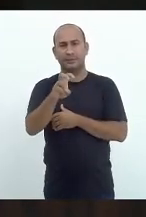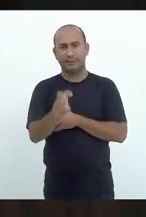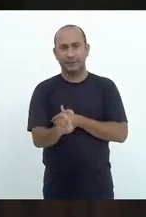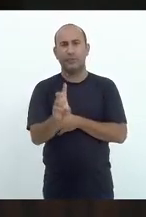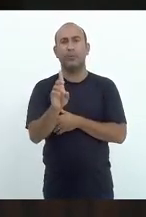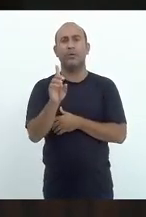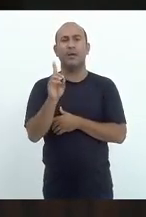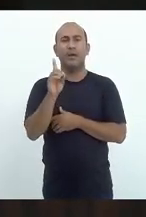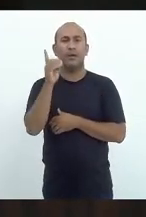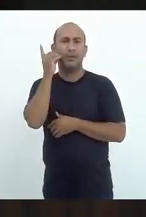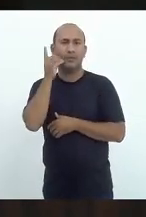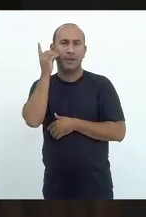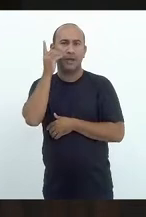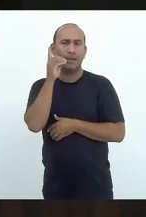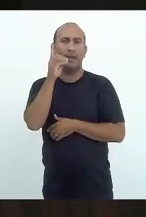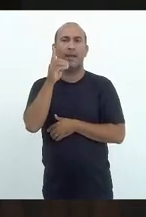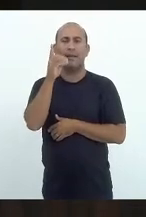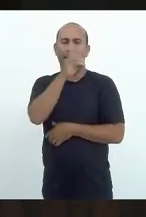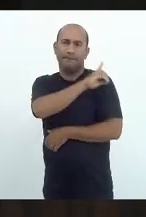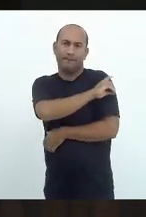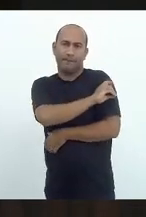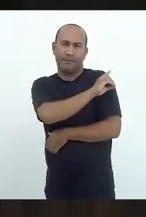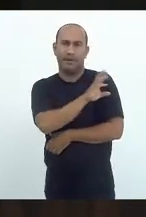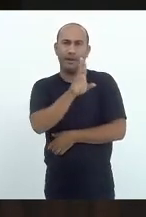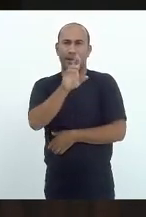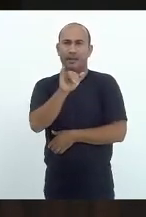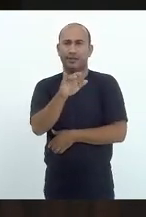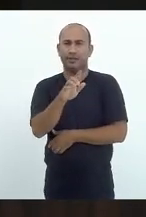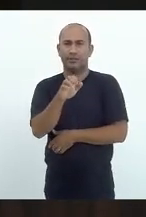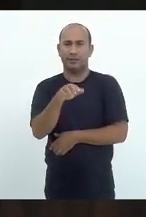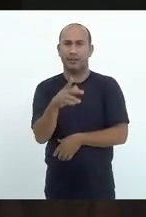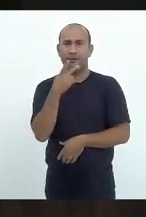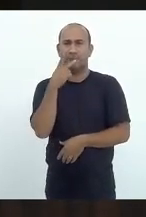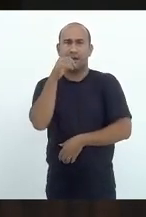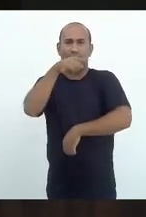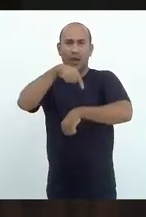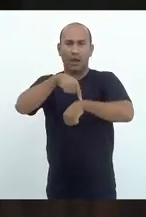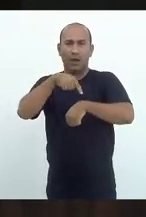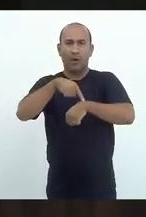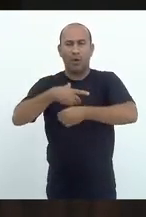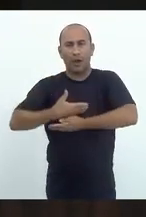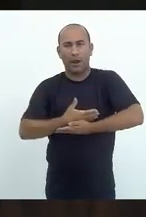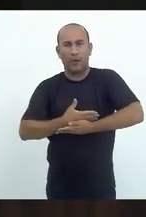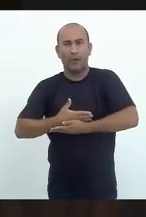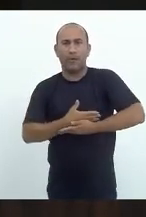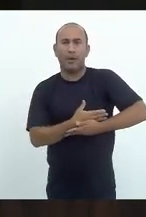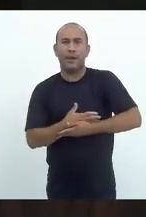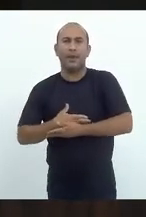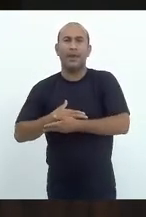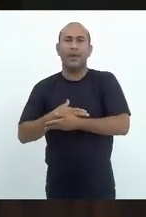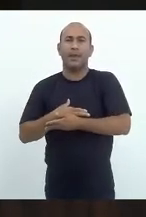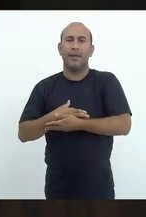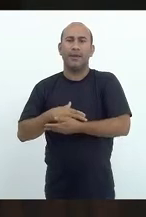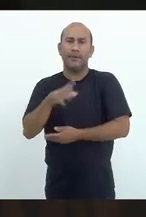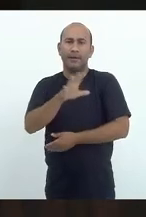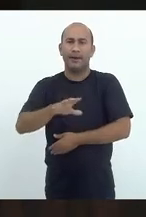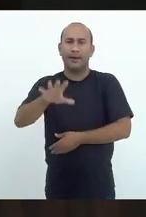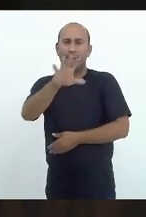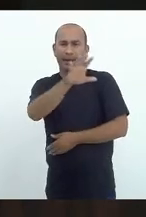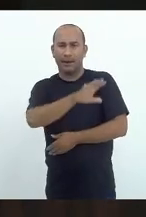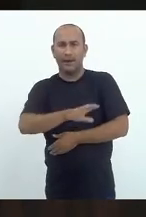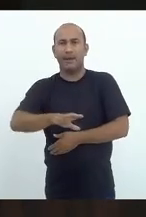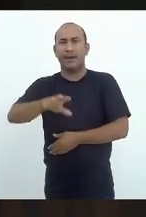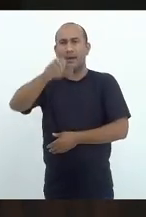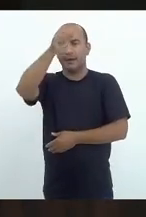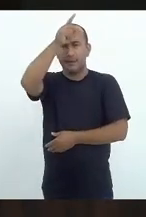deputada enfermeira Rejane, que institui o projeto Hora do Colinho, na rede pública de saúde do Estado do Rio de Janeiro, pendendo